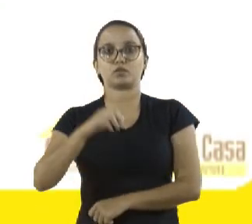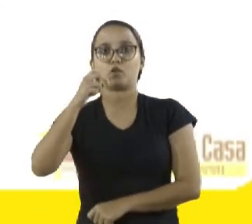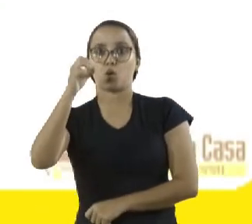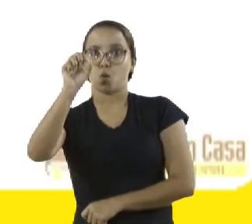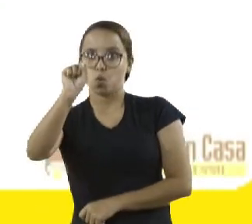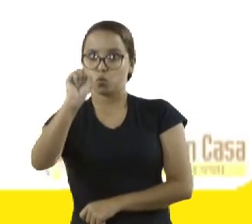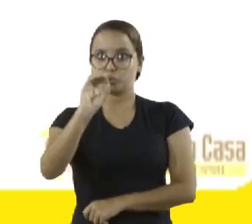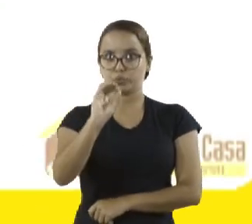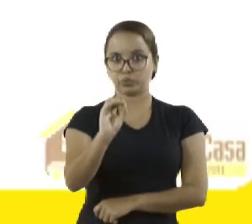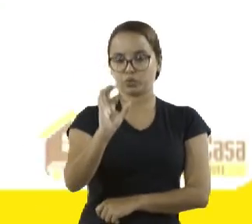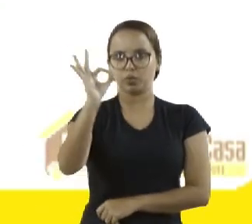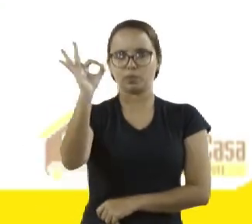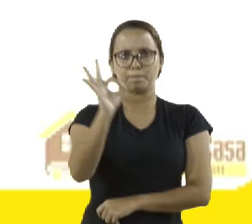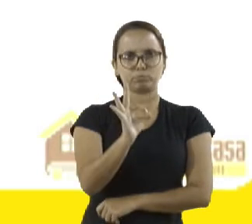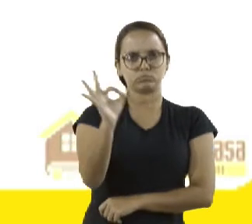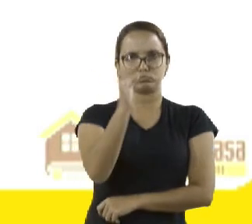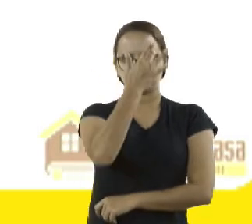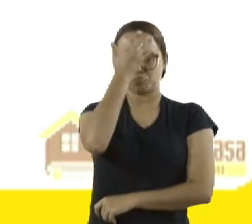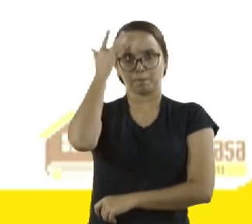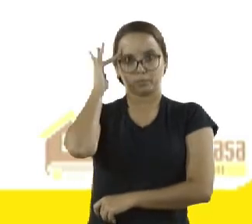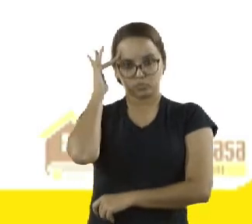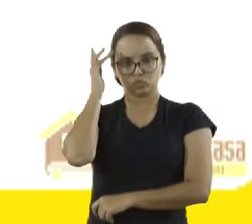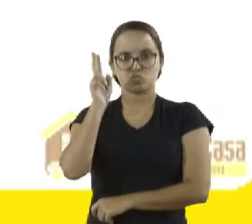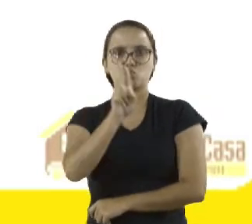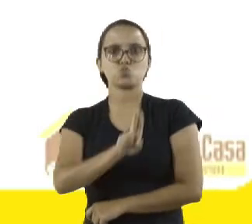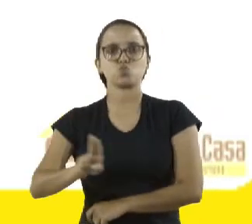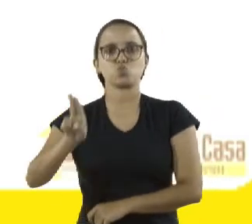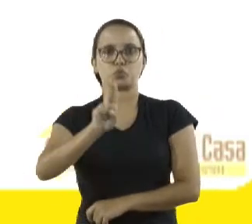80% dos usuários do SUS no Brasil